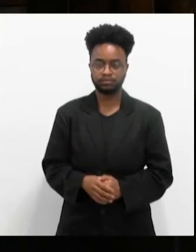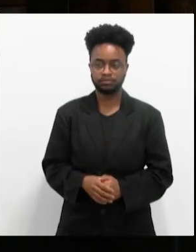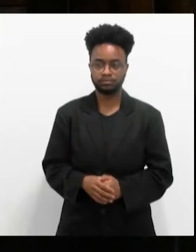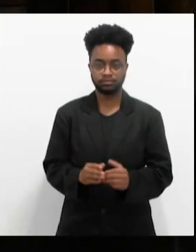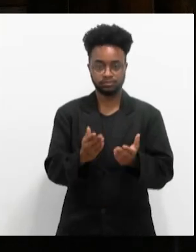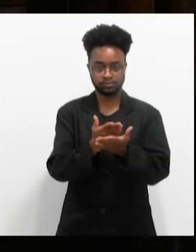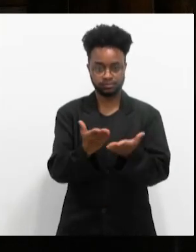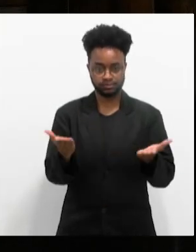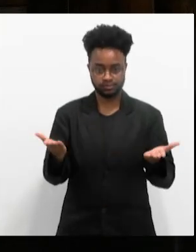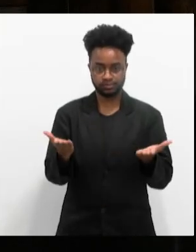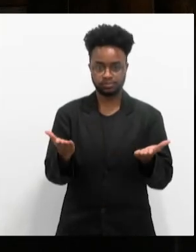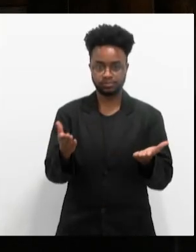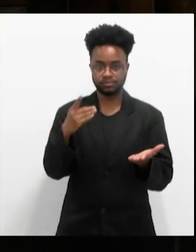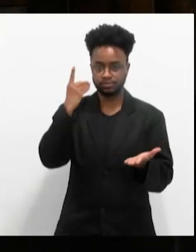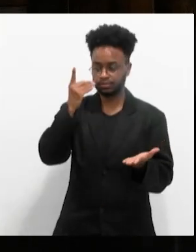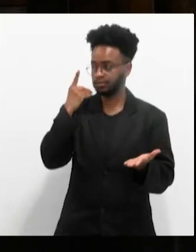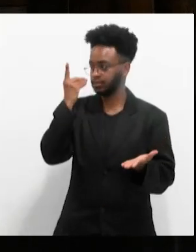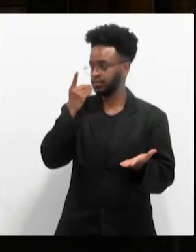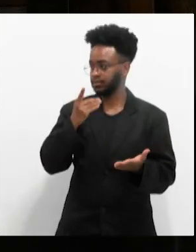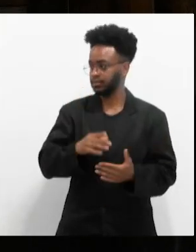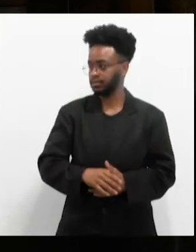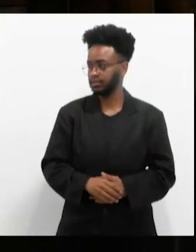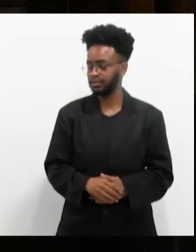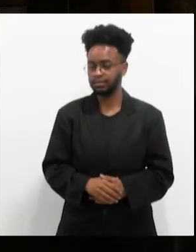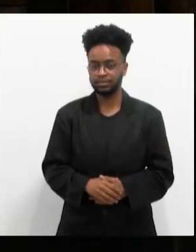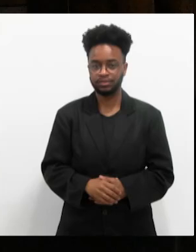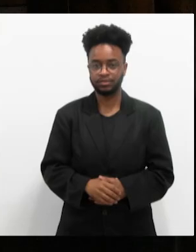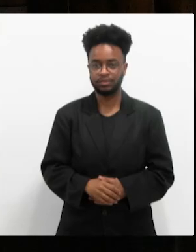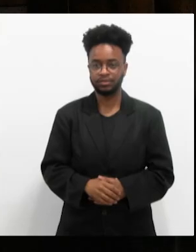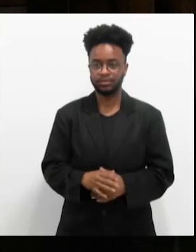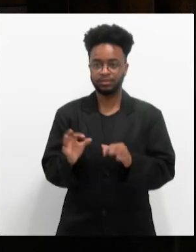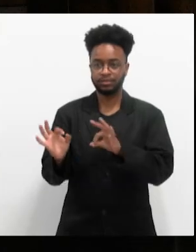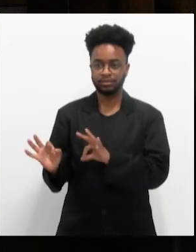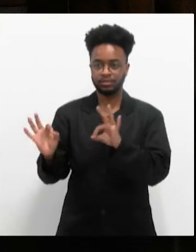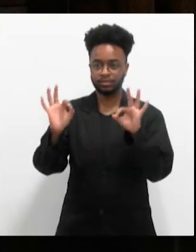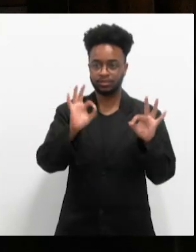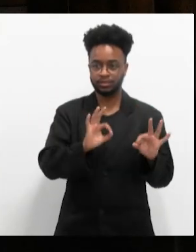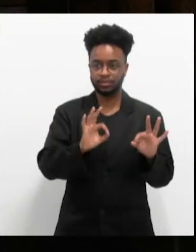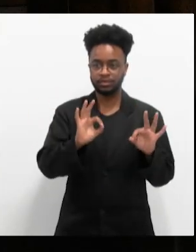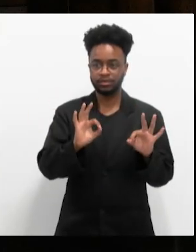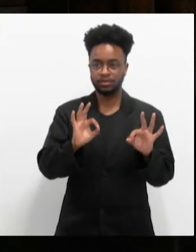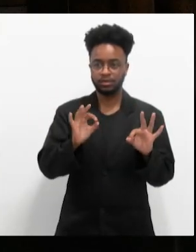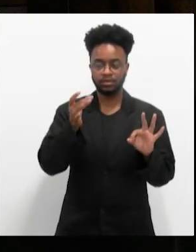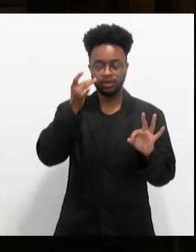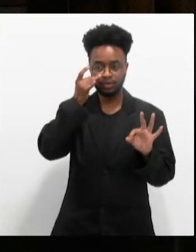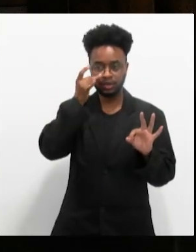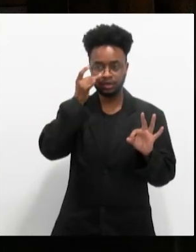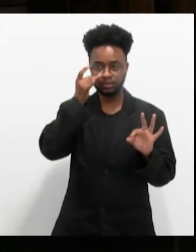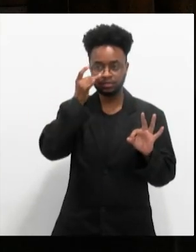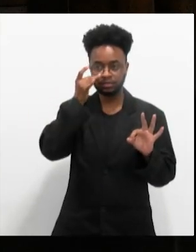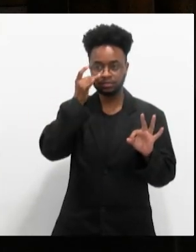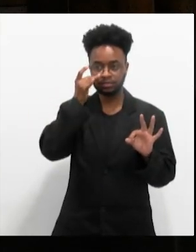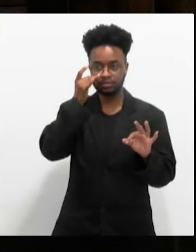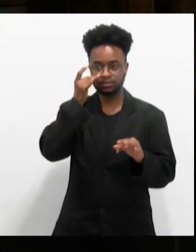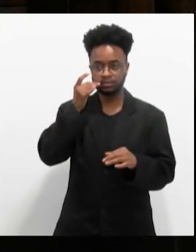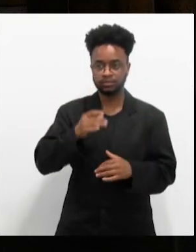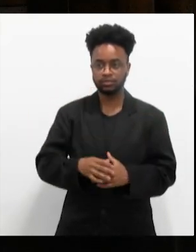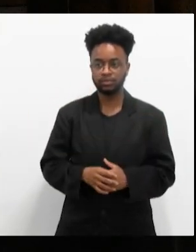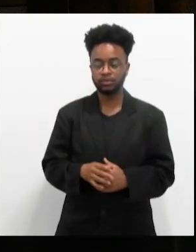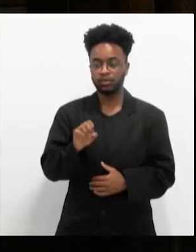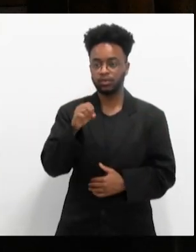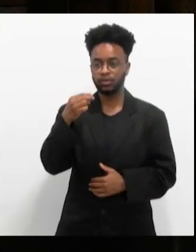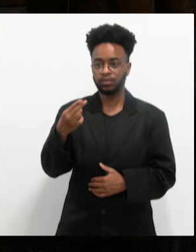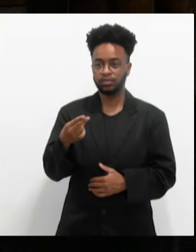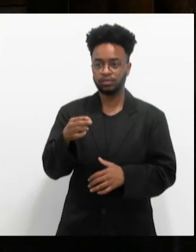Senhoras e senhores deputados que nos assistem presencialmente ou de